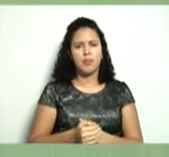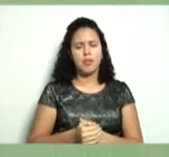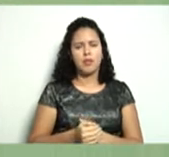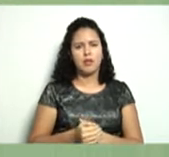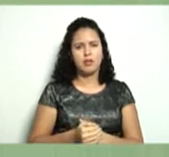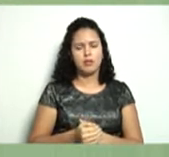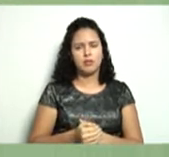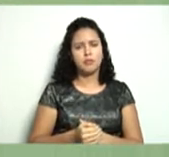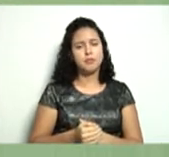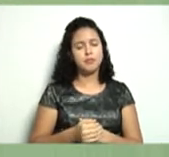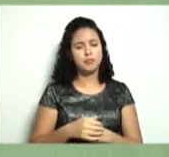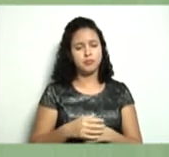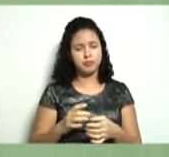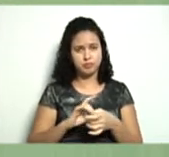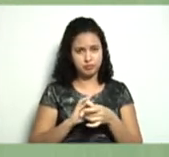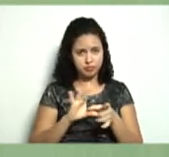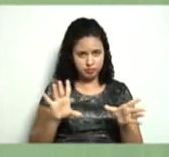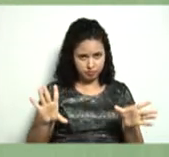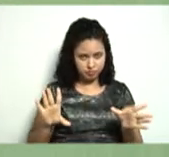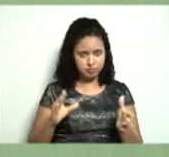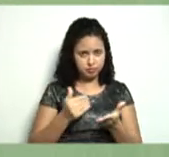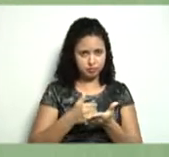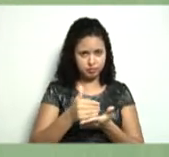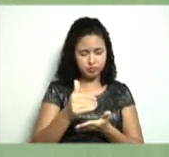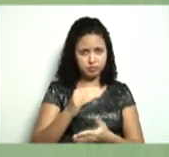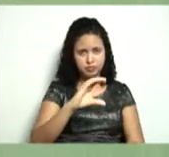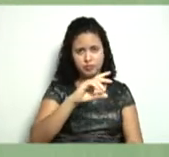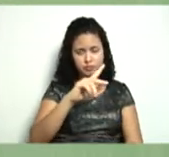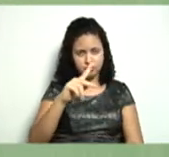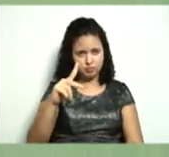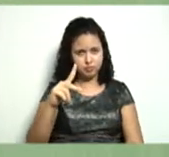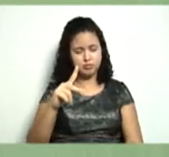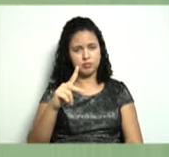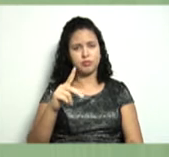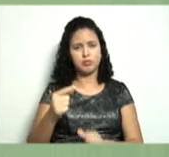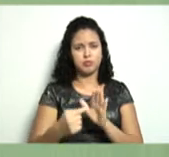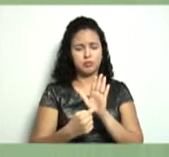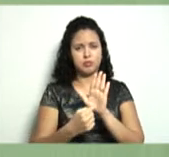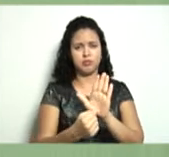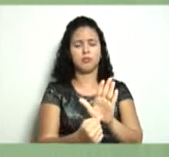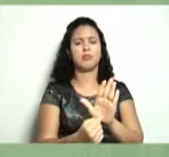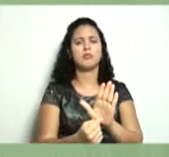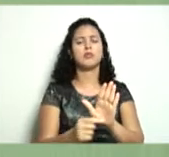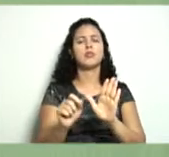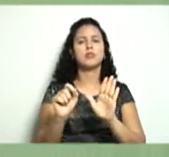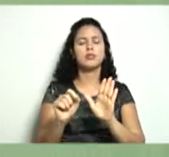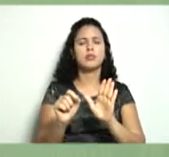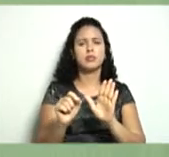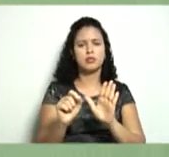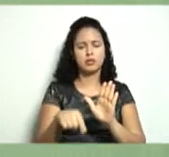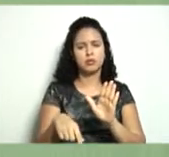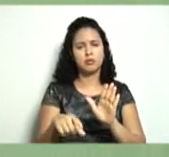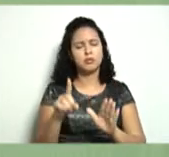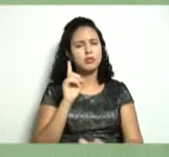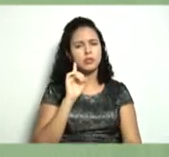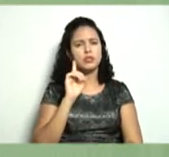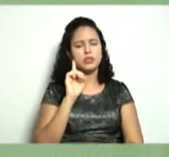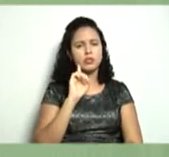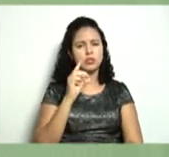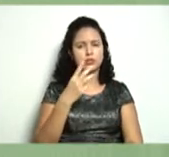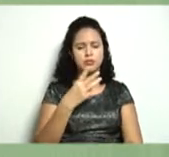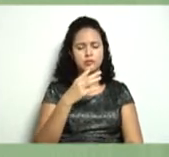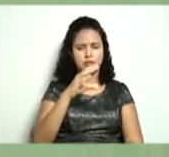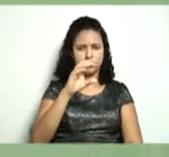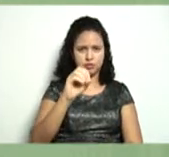Para autorização de funcionamento, o proponente apresentará ao respectivo órgão executivo dentro de 30 dias da data